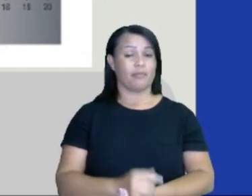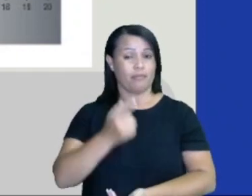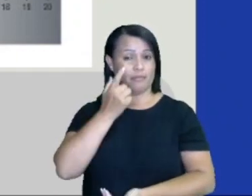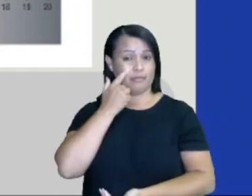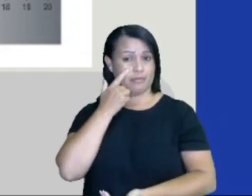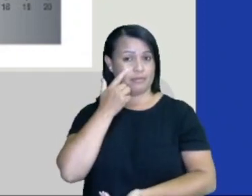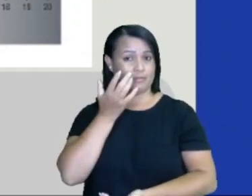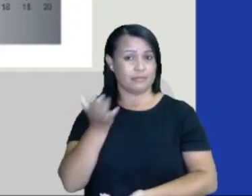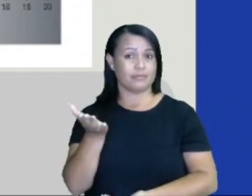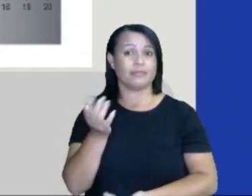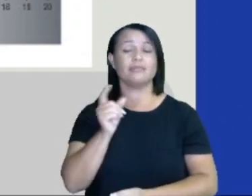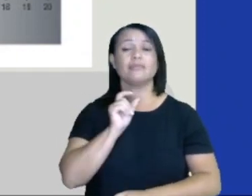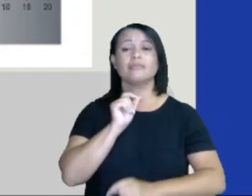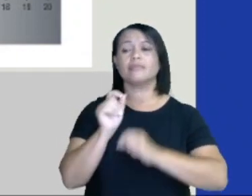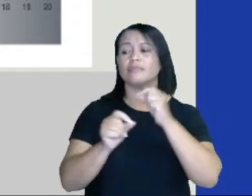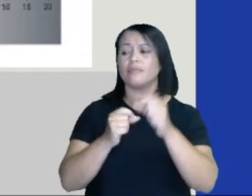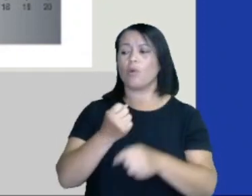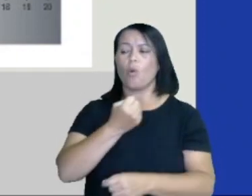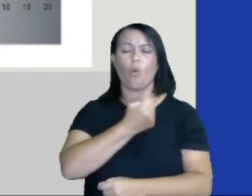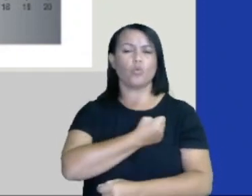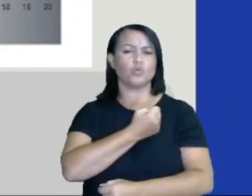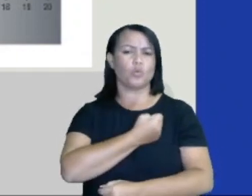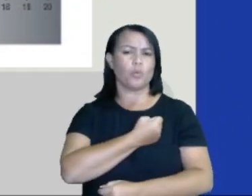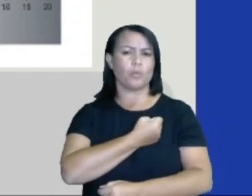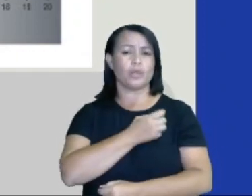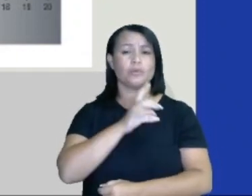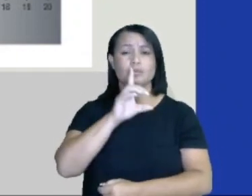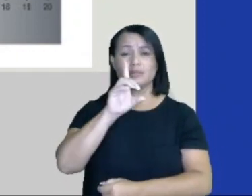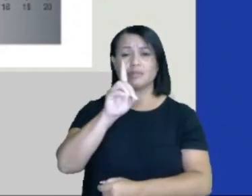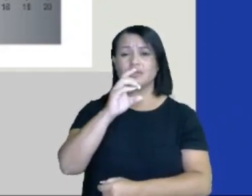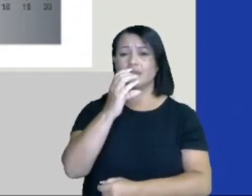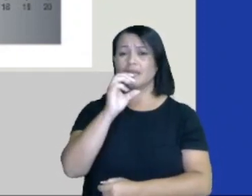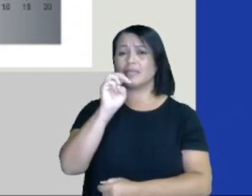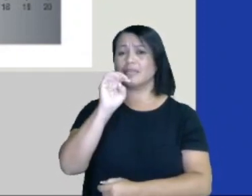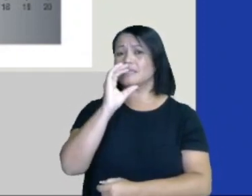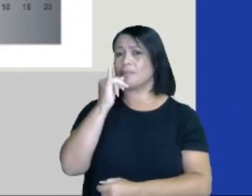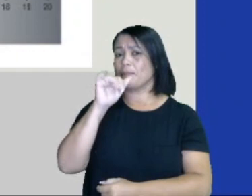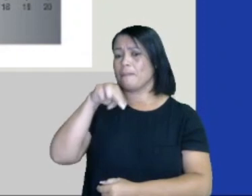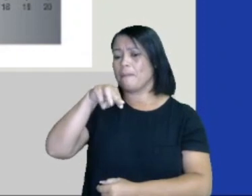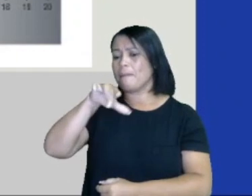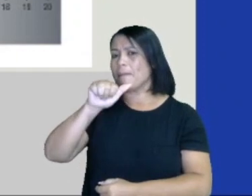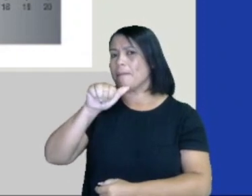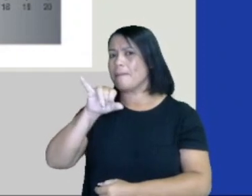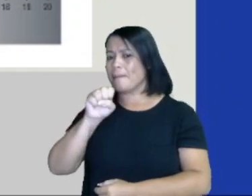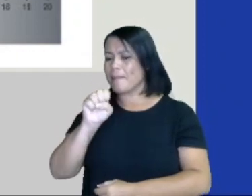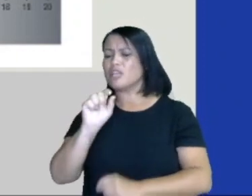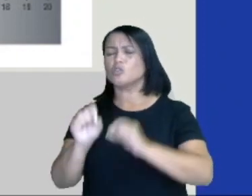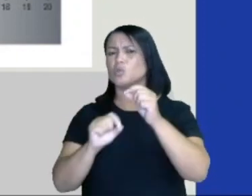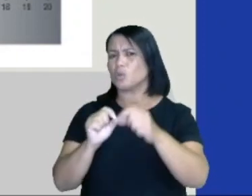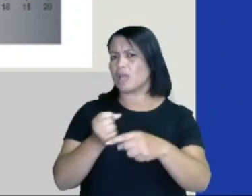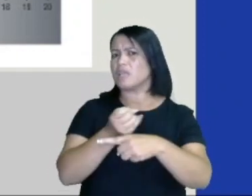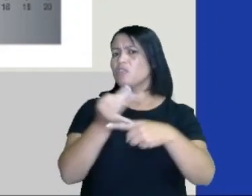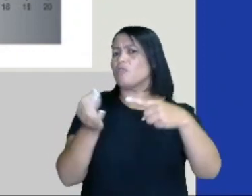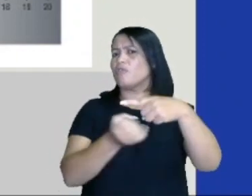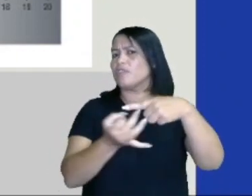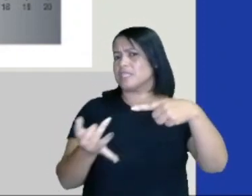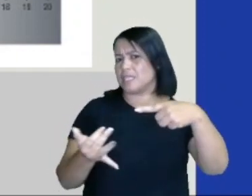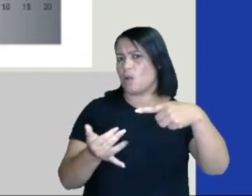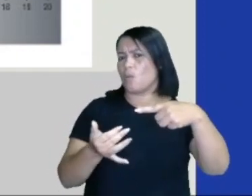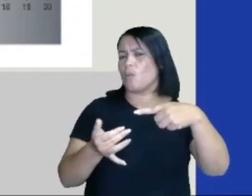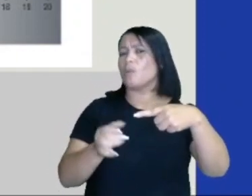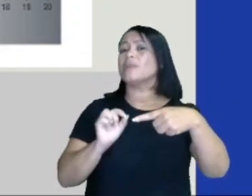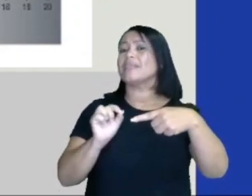Veja aí. Os números decimais estão relacionados às frações de base